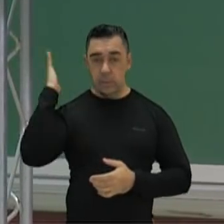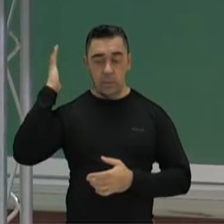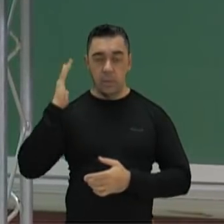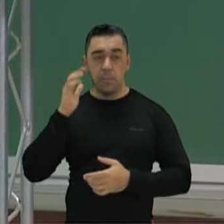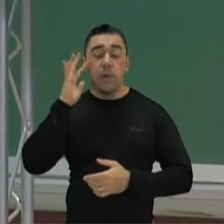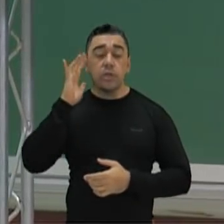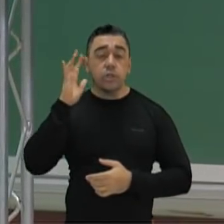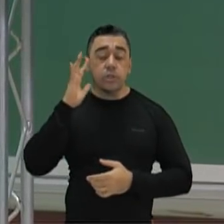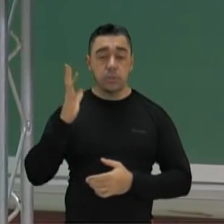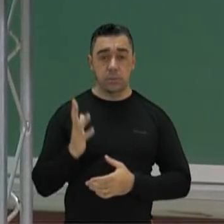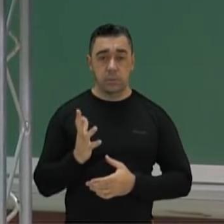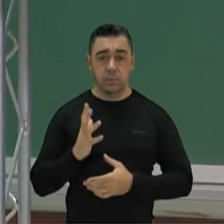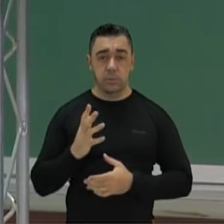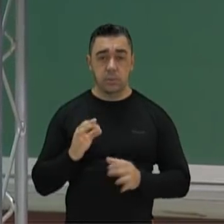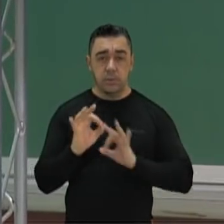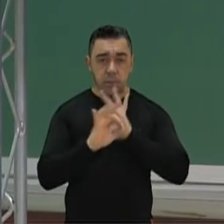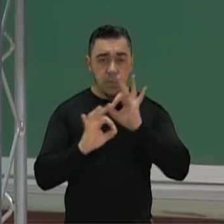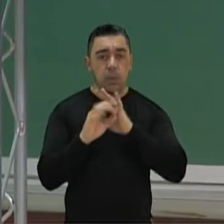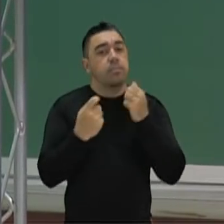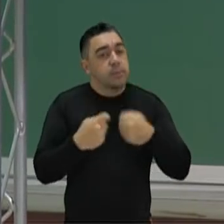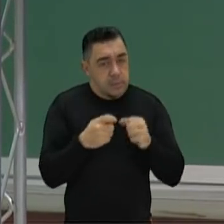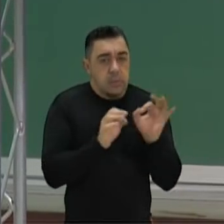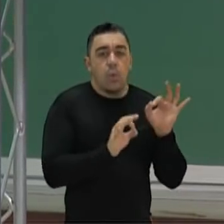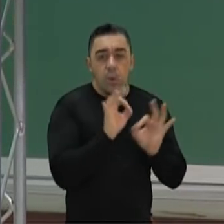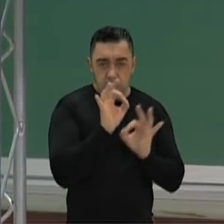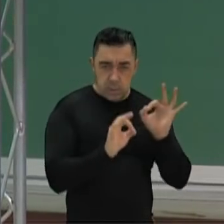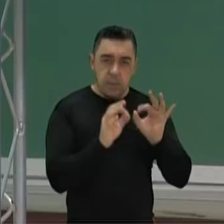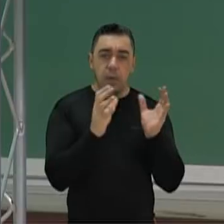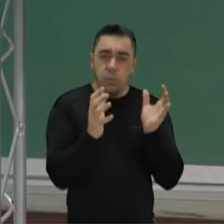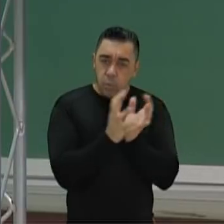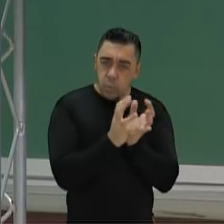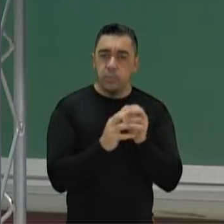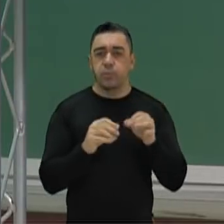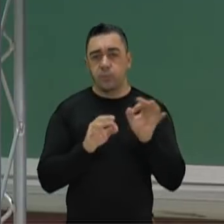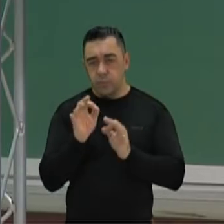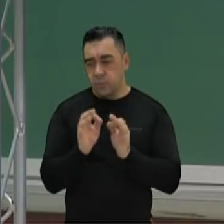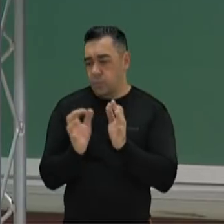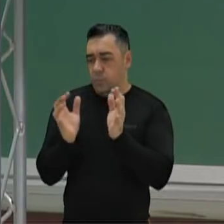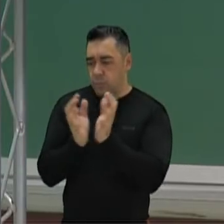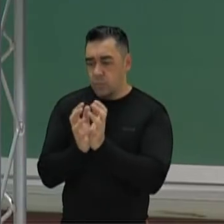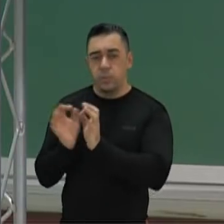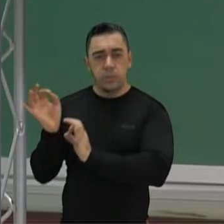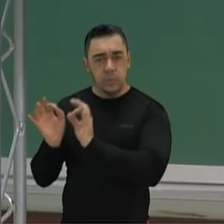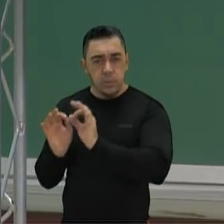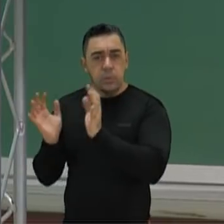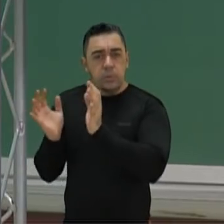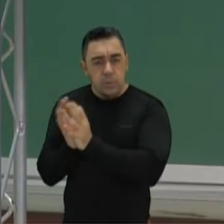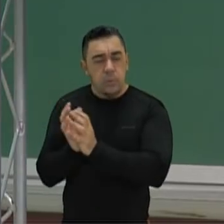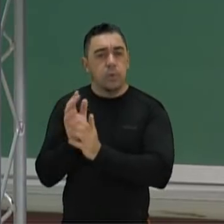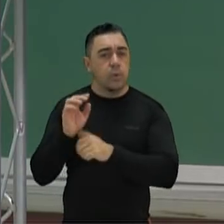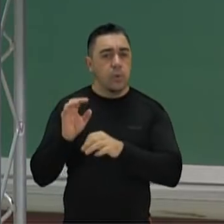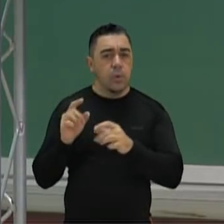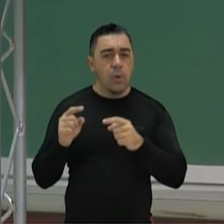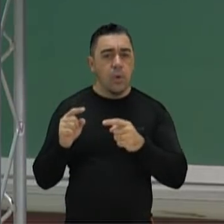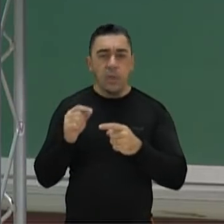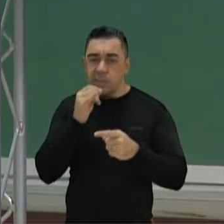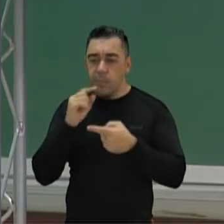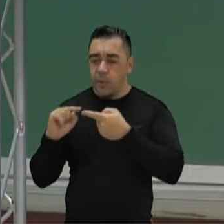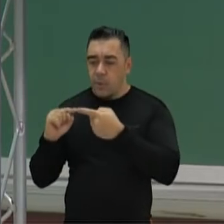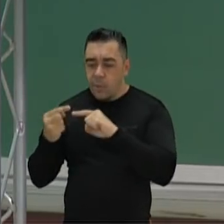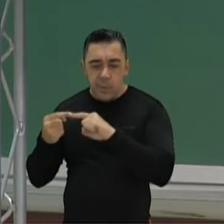essas células. Elas têm que se organizar, elas têm que se combinar de uma maneira correta para